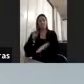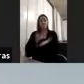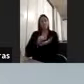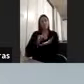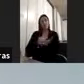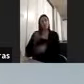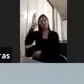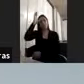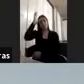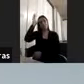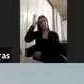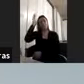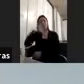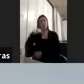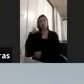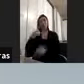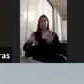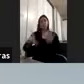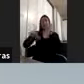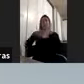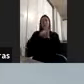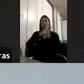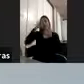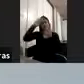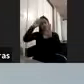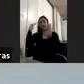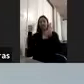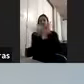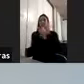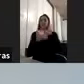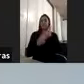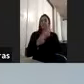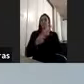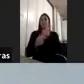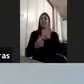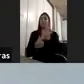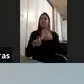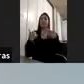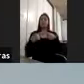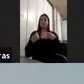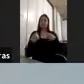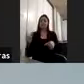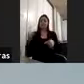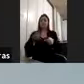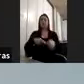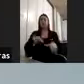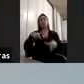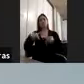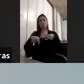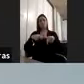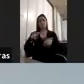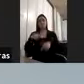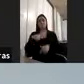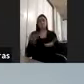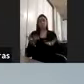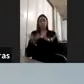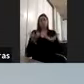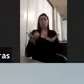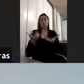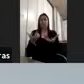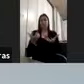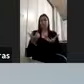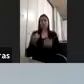instâncias necessárias para poder fazer prevalecer o interesse dos trabalhadores. O que nós queremos não é nenhum privilégio,